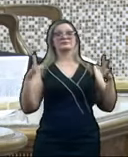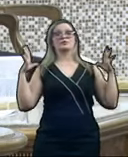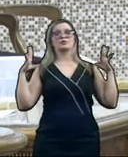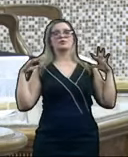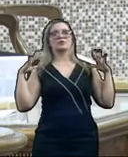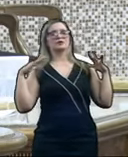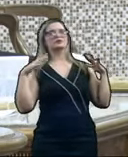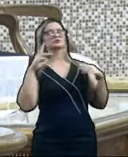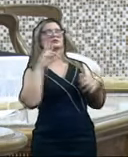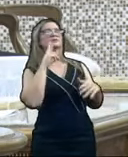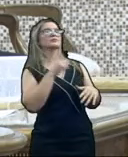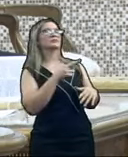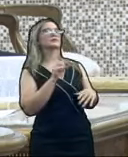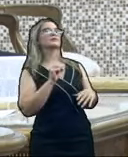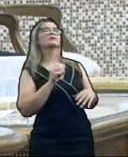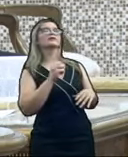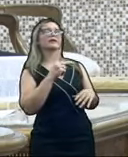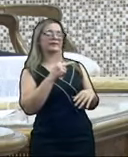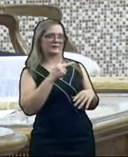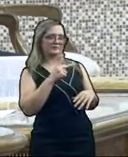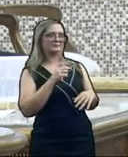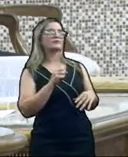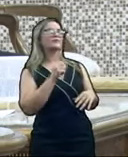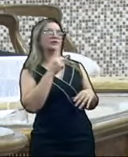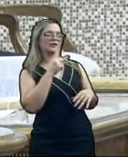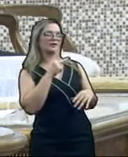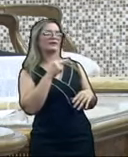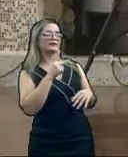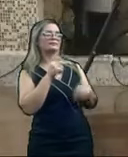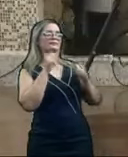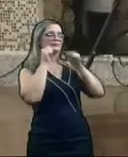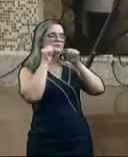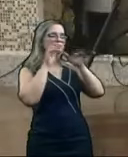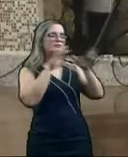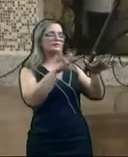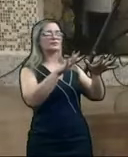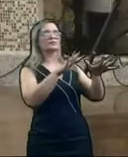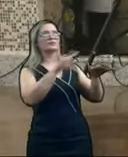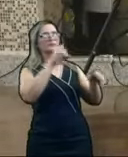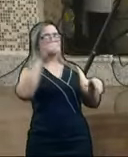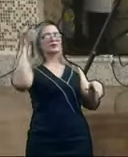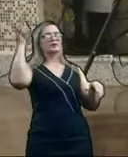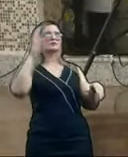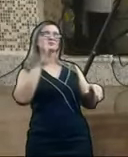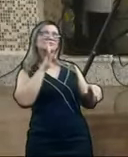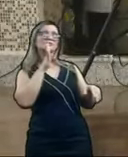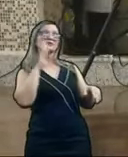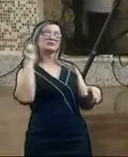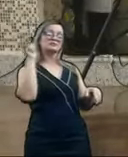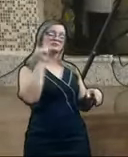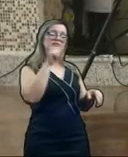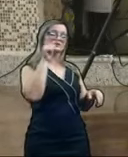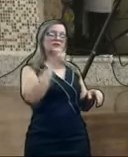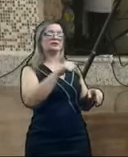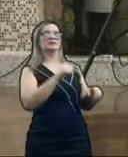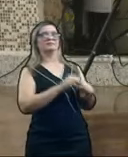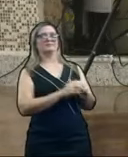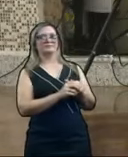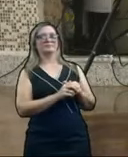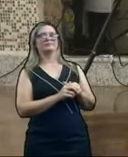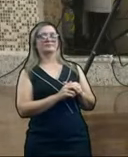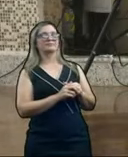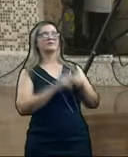eu conheço a sua história Só Deus conhece a sua história Só Deus conhece a sua história